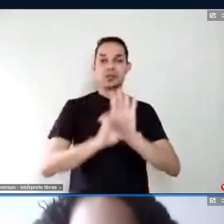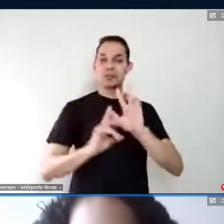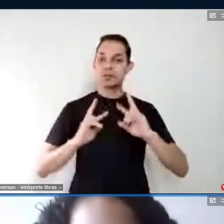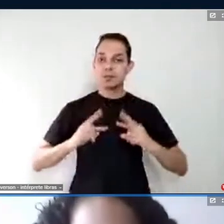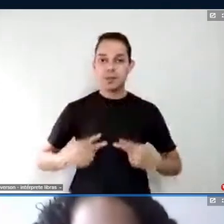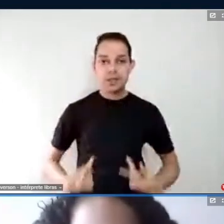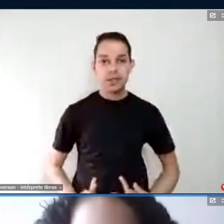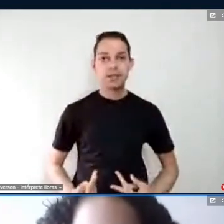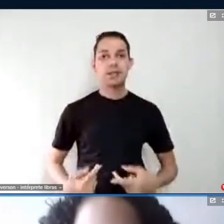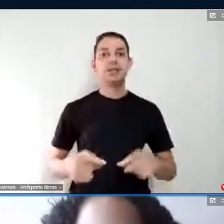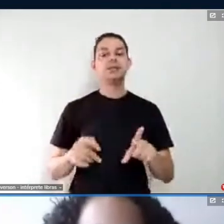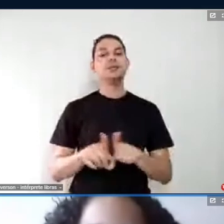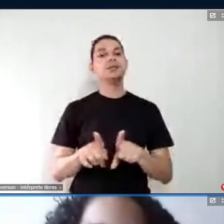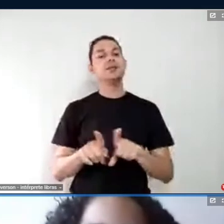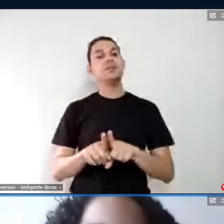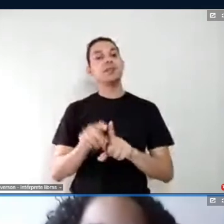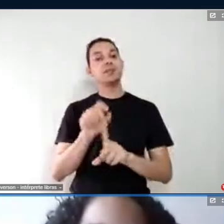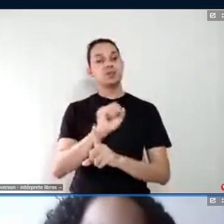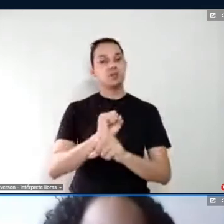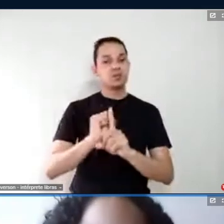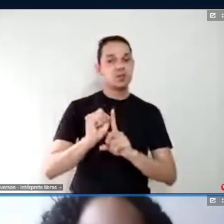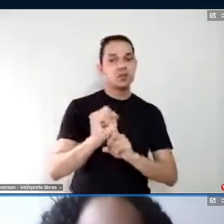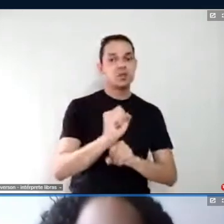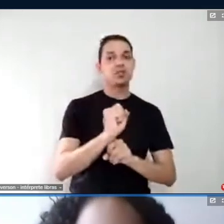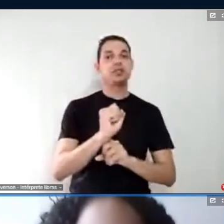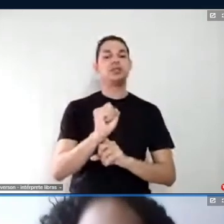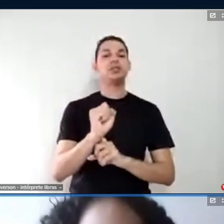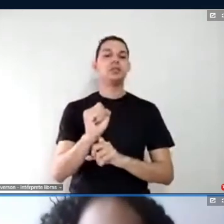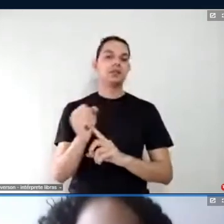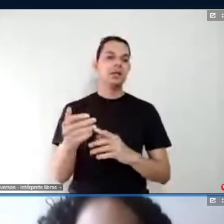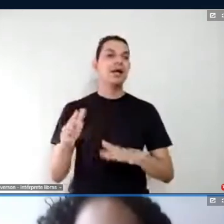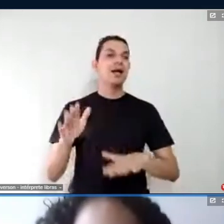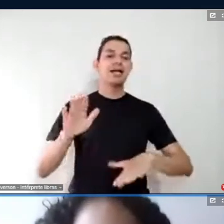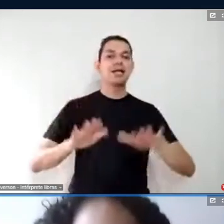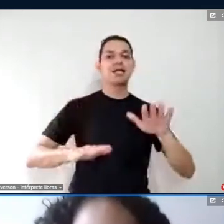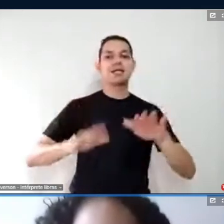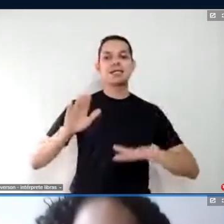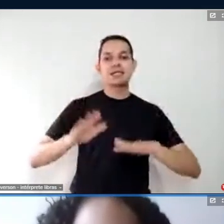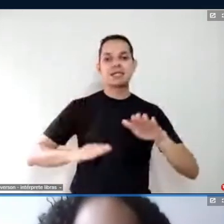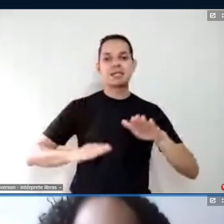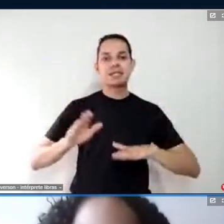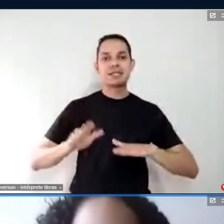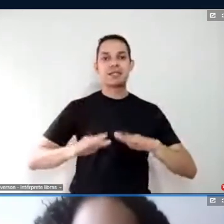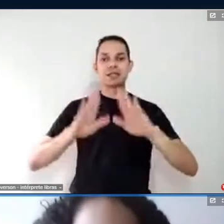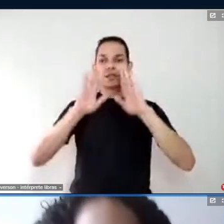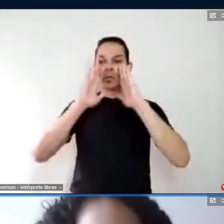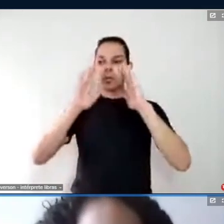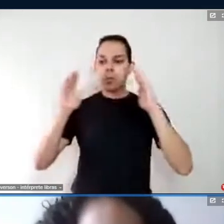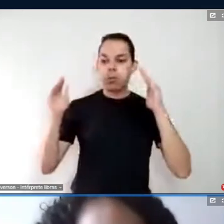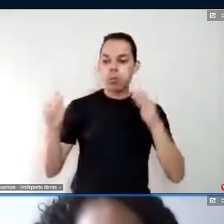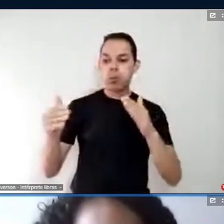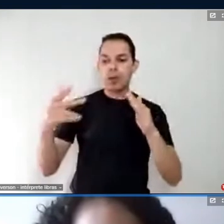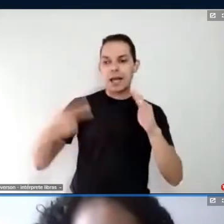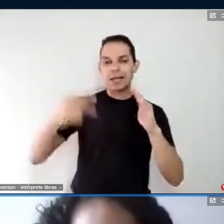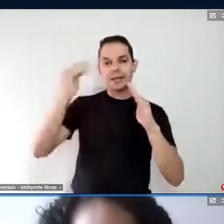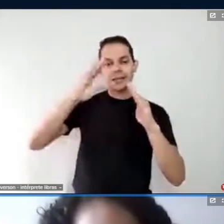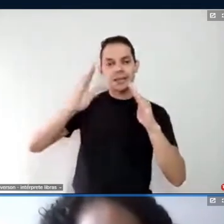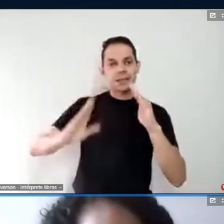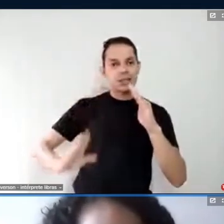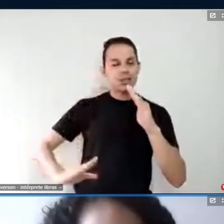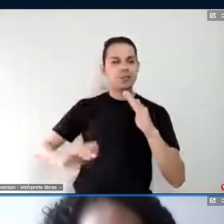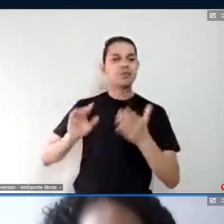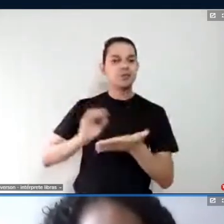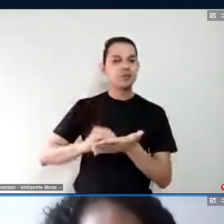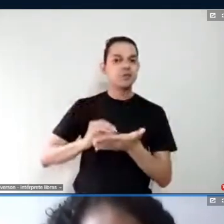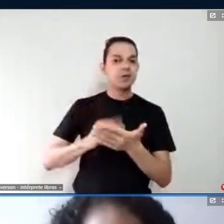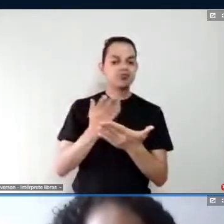outros campos como sociologia, que às vezes nem sempre são pautas brasileiras dentro dos estudos